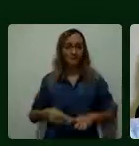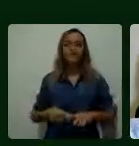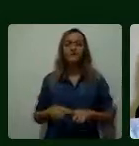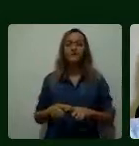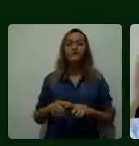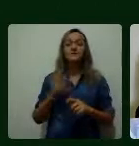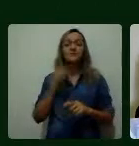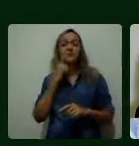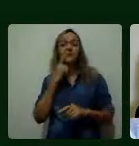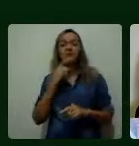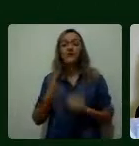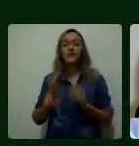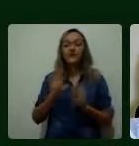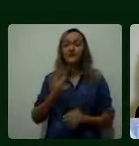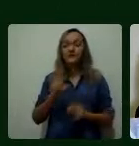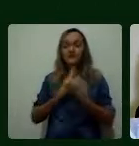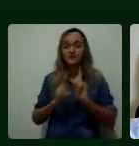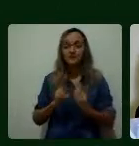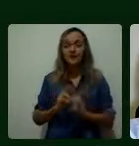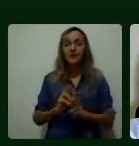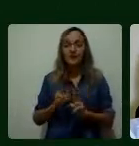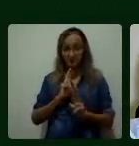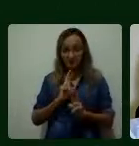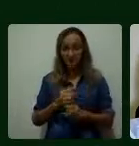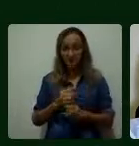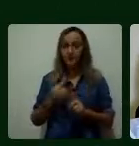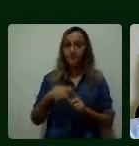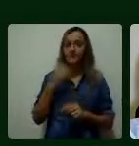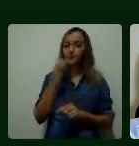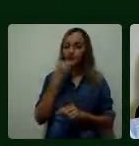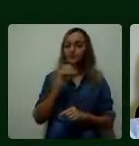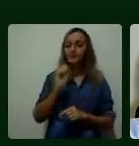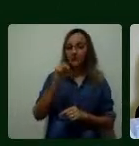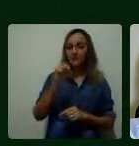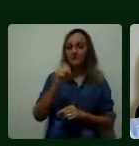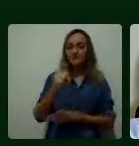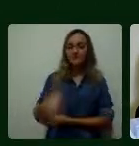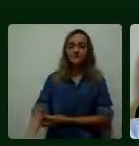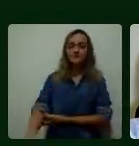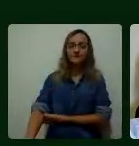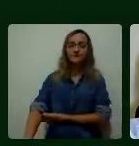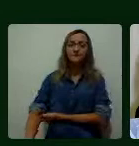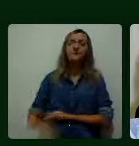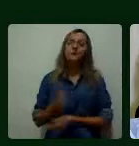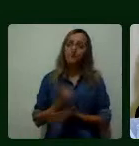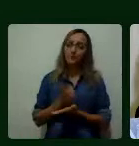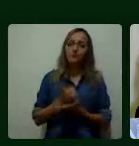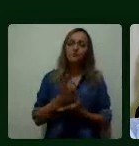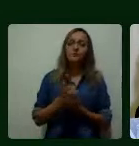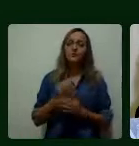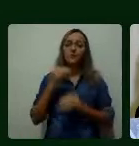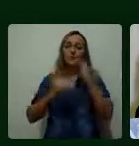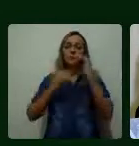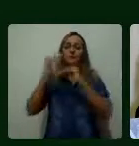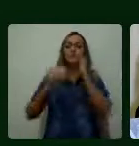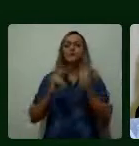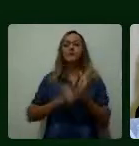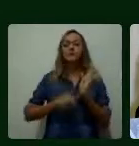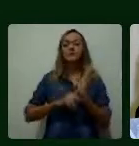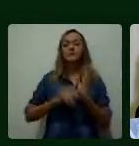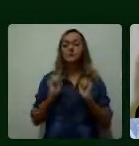desafios. Você vai precisar ver, Renato, dá uma olhadinha no site territoriosdobrasil.com.br. Vocês têm ali a